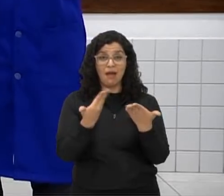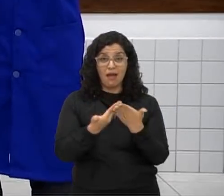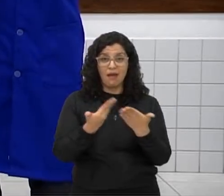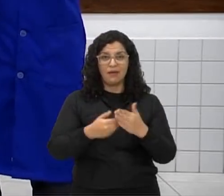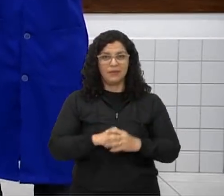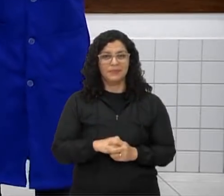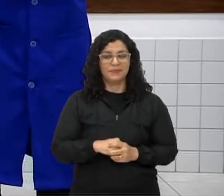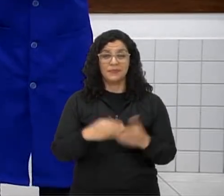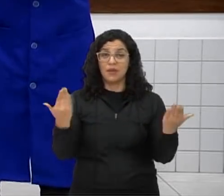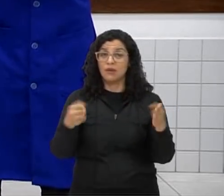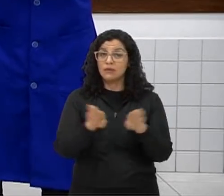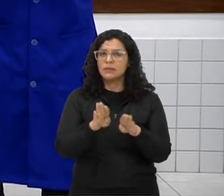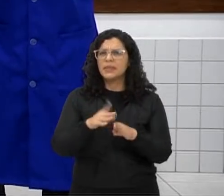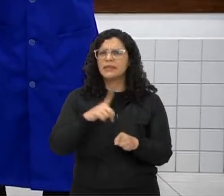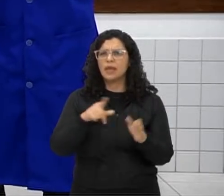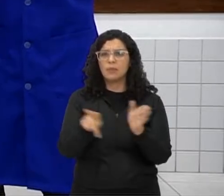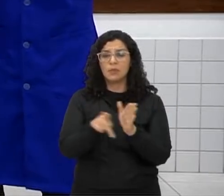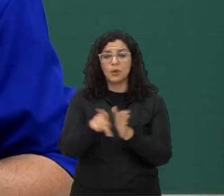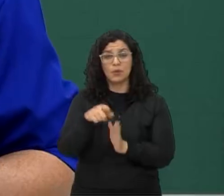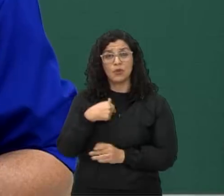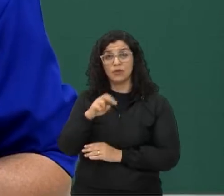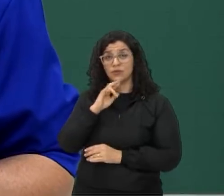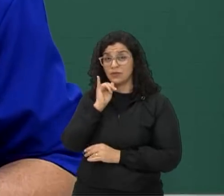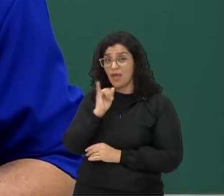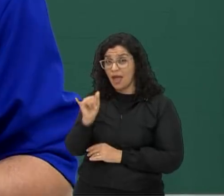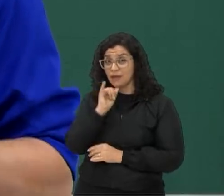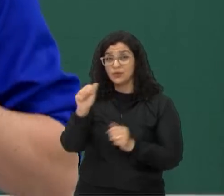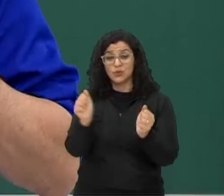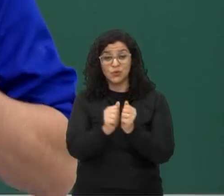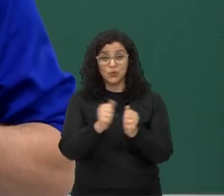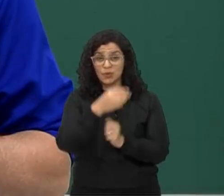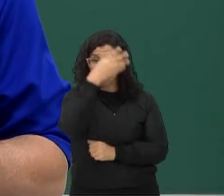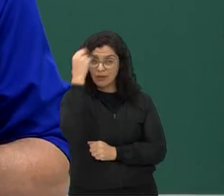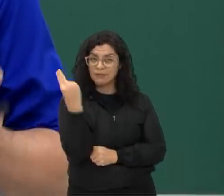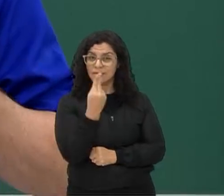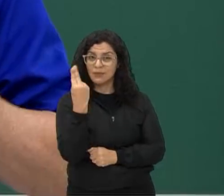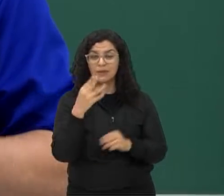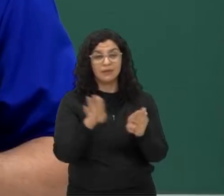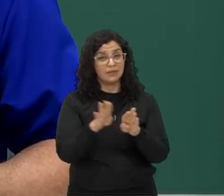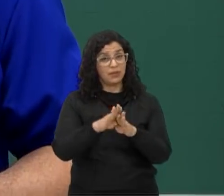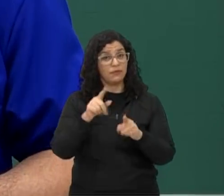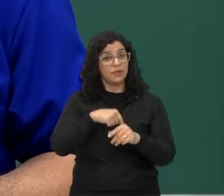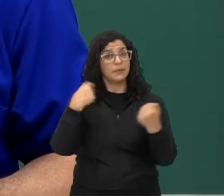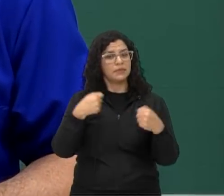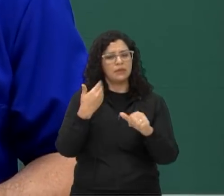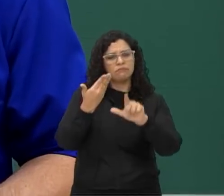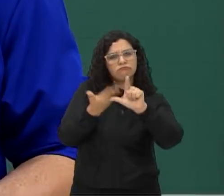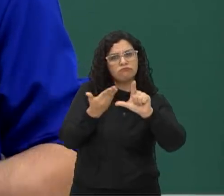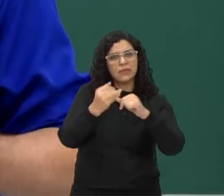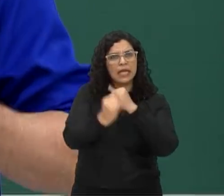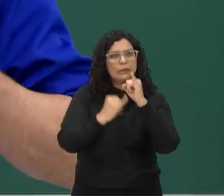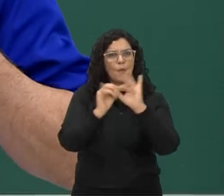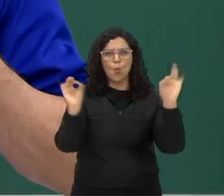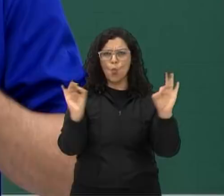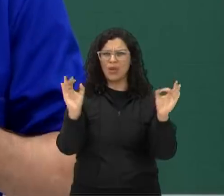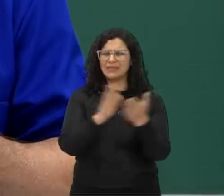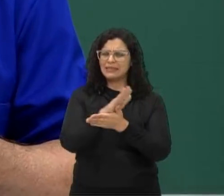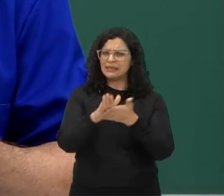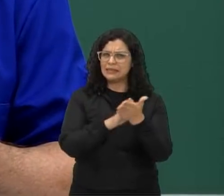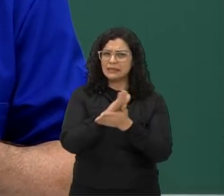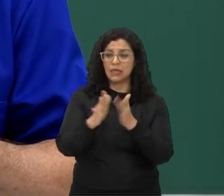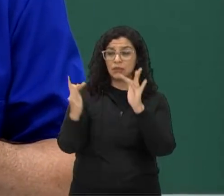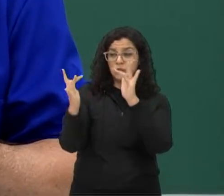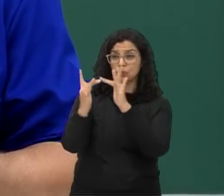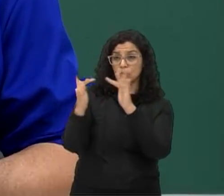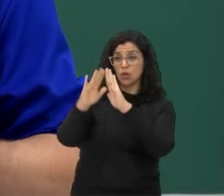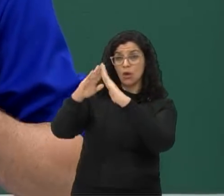aula. Ainda temos os nossos recadinhos, não podemos esquecer. Se você não tem acesso à internet, entre em